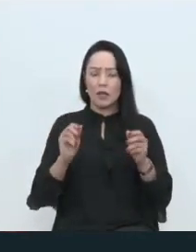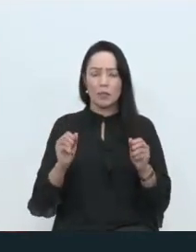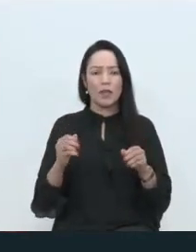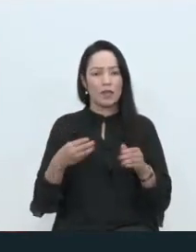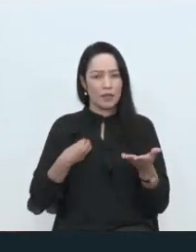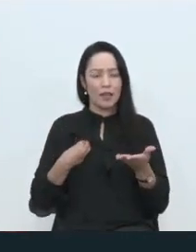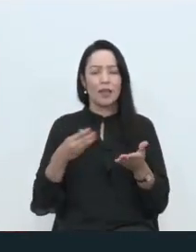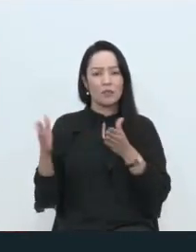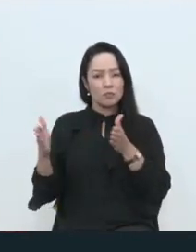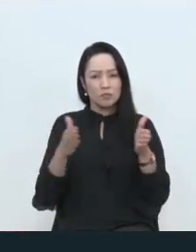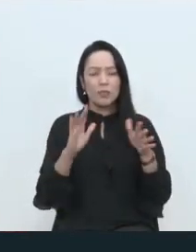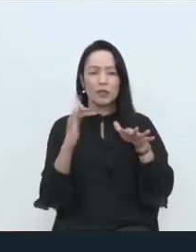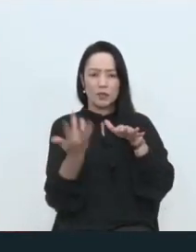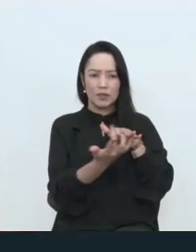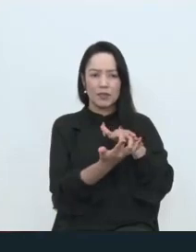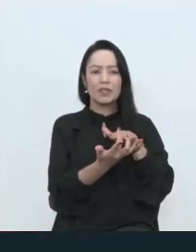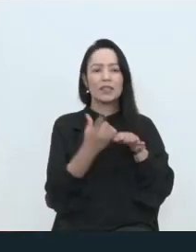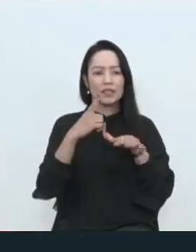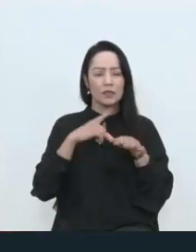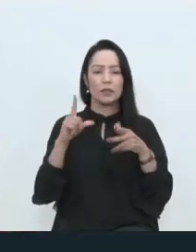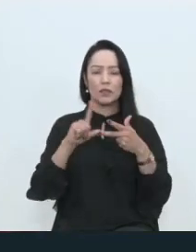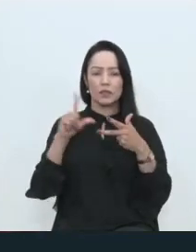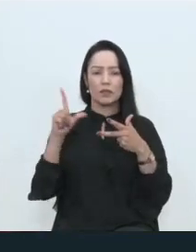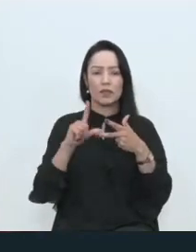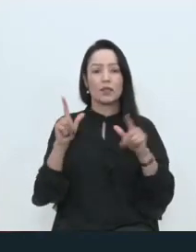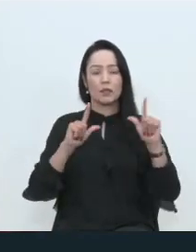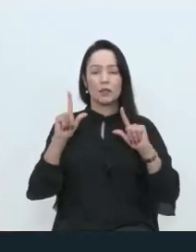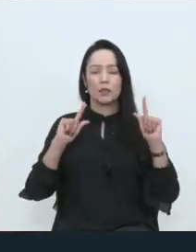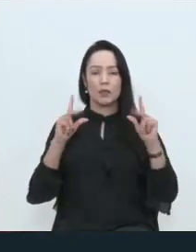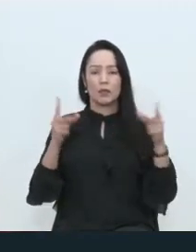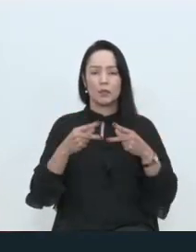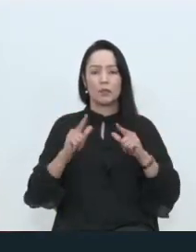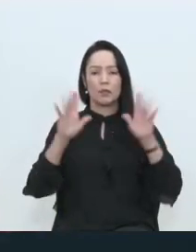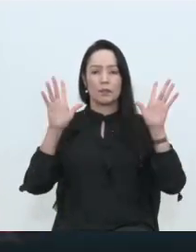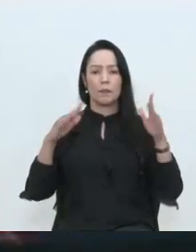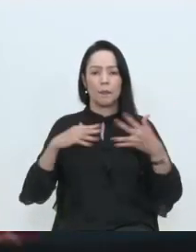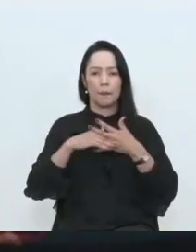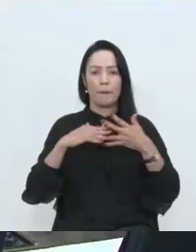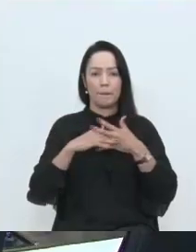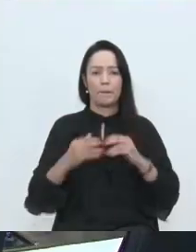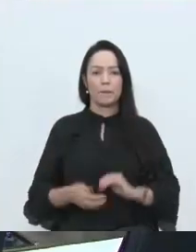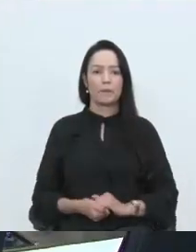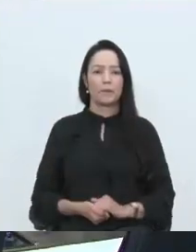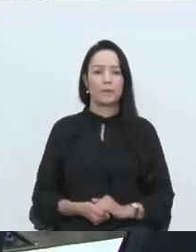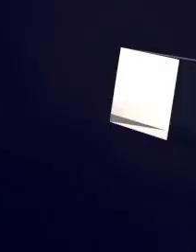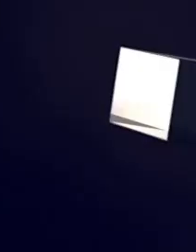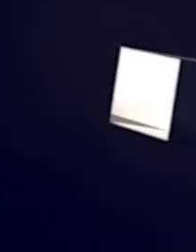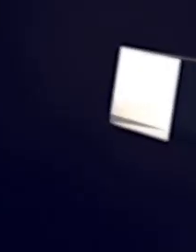vivo pelas redes sociais do Legislativo. TV Câmara Guarulhos, o canal da cidadania.